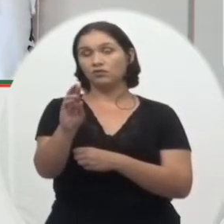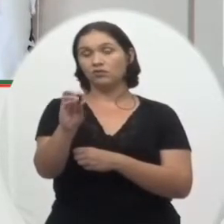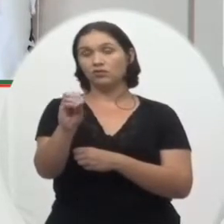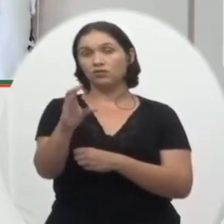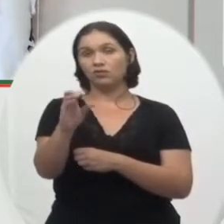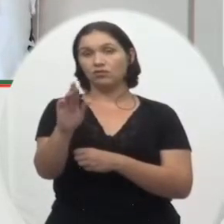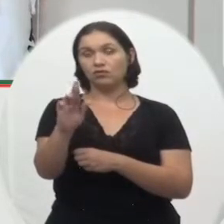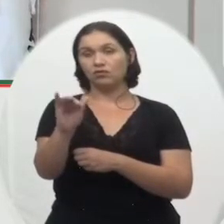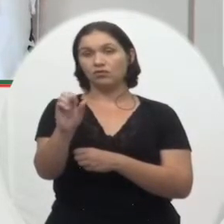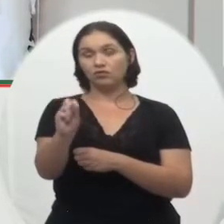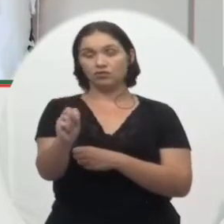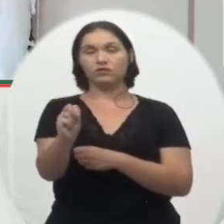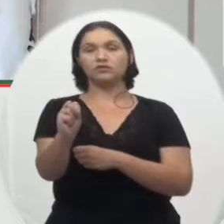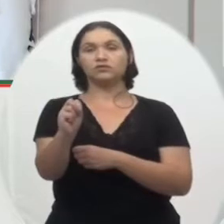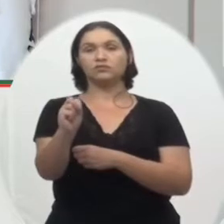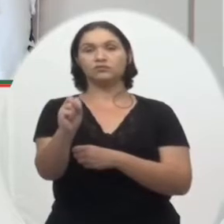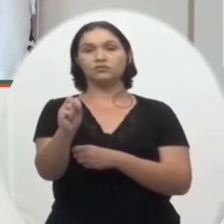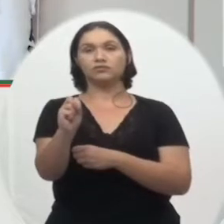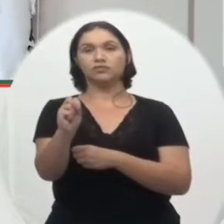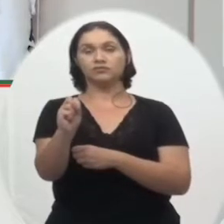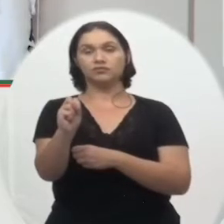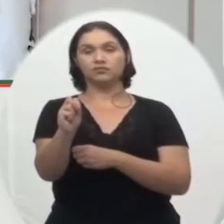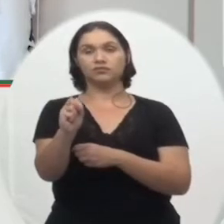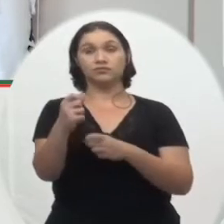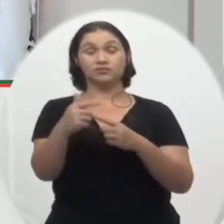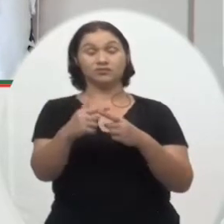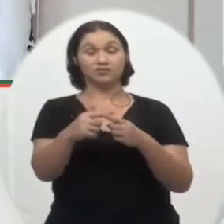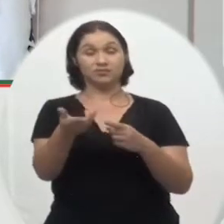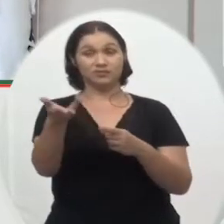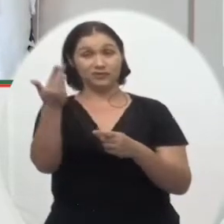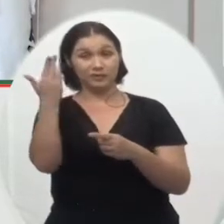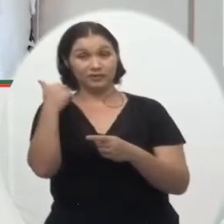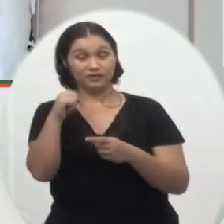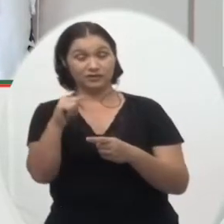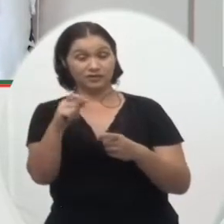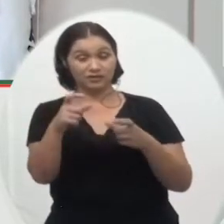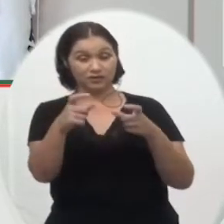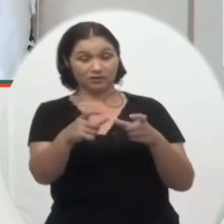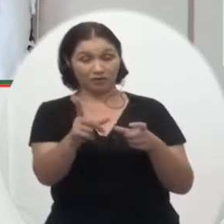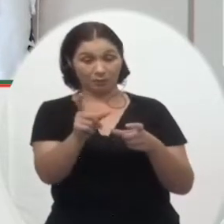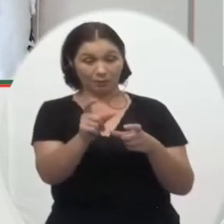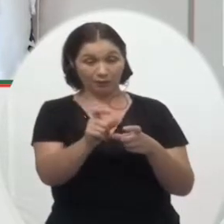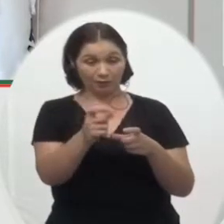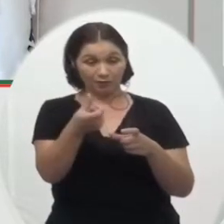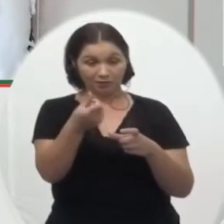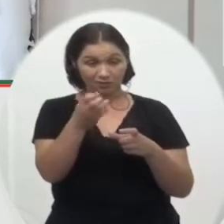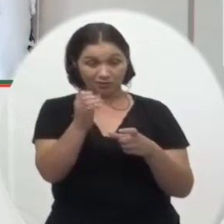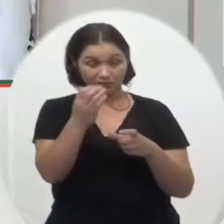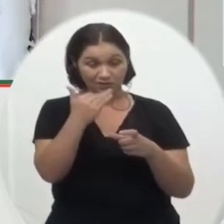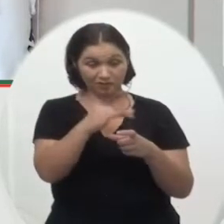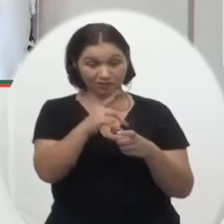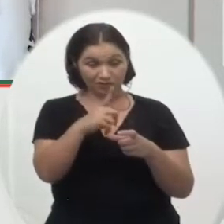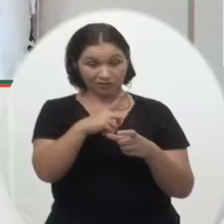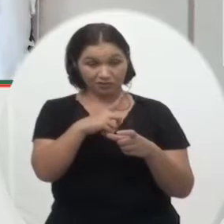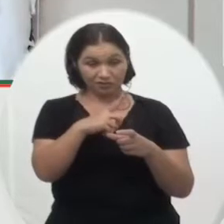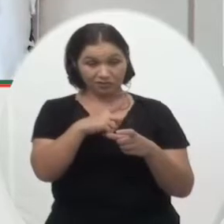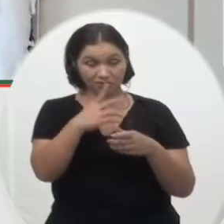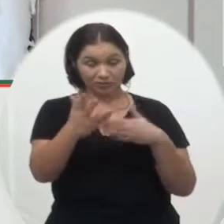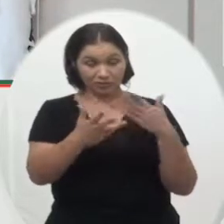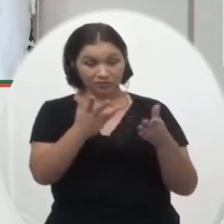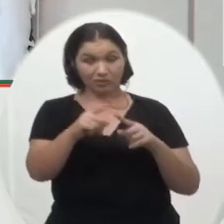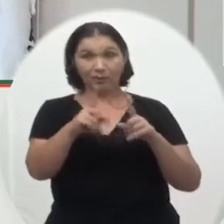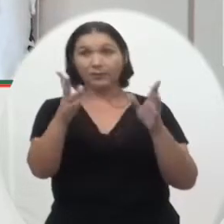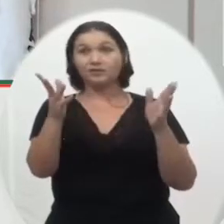dificuldade na nossa antiga creche era grande. Nós tínhamos uma creche para 60 crianças. Eram muitas mães que não